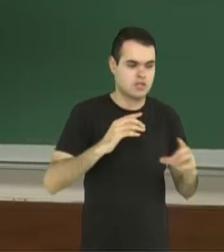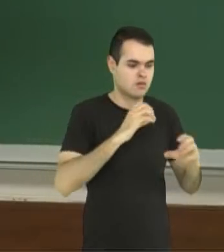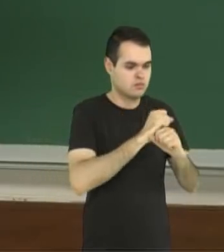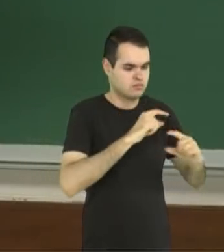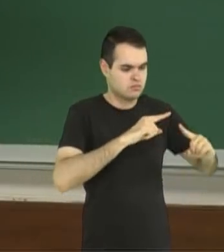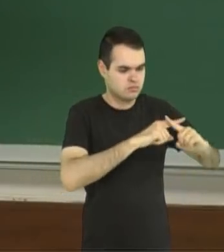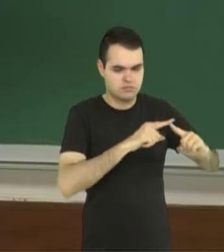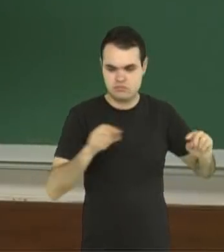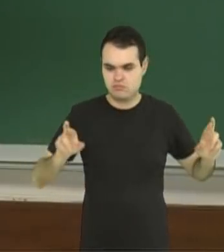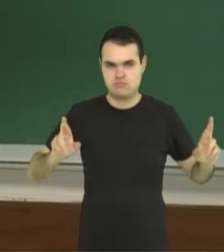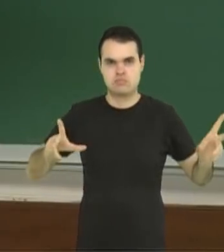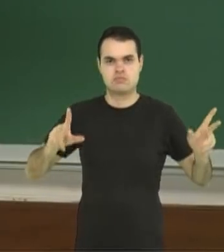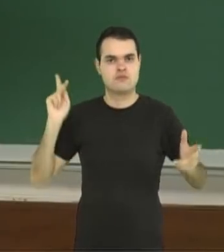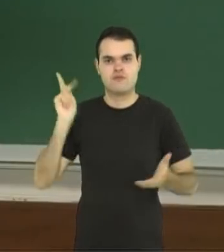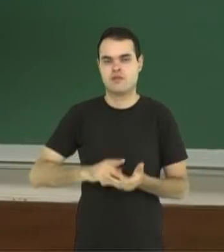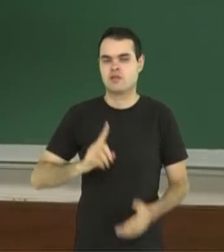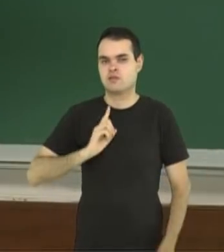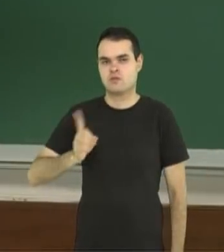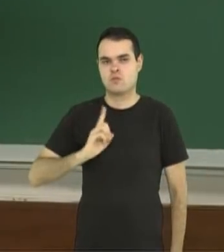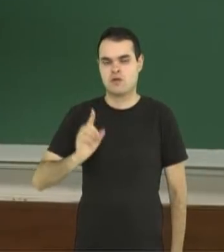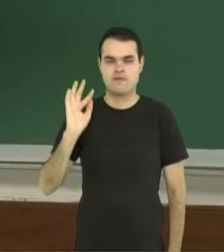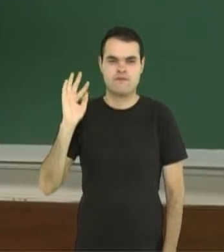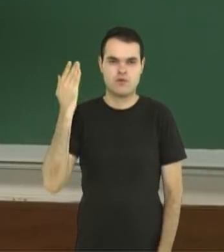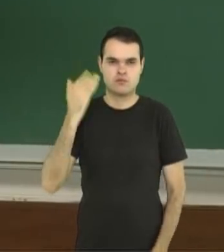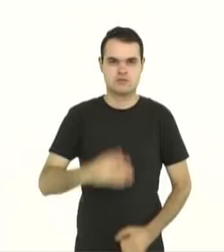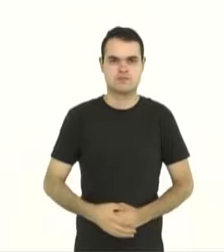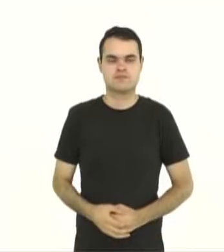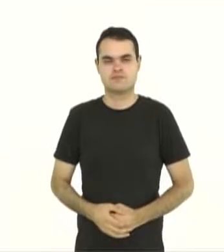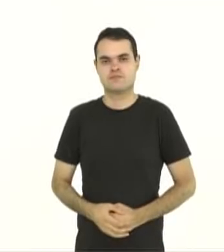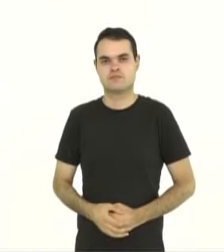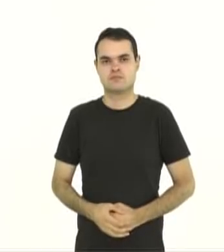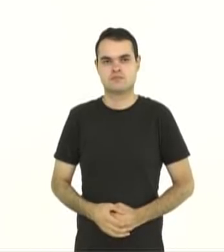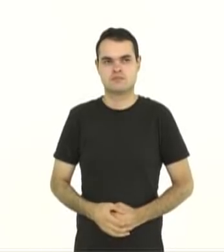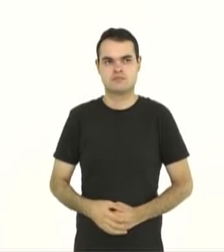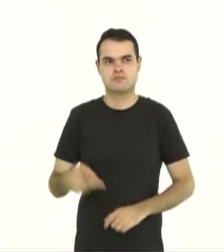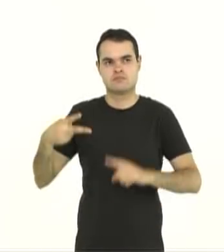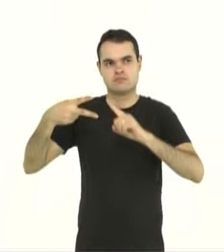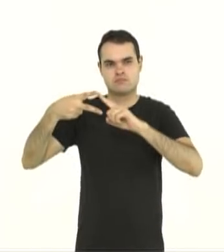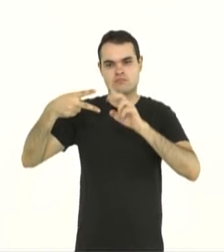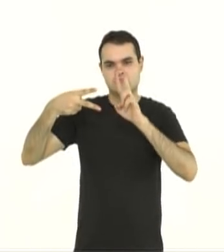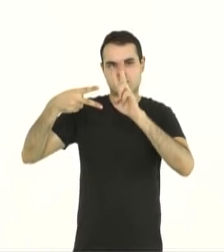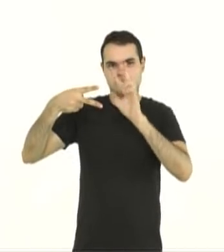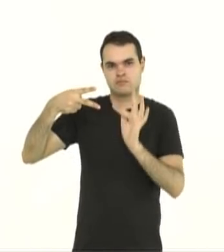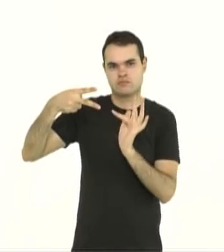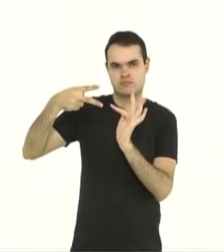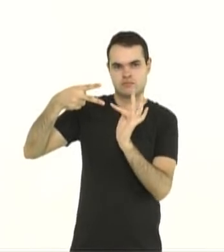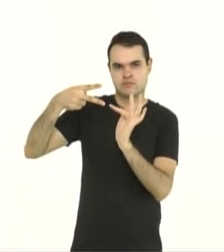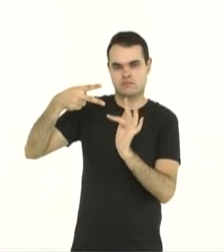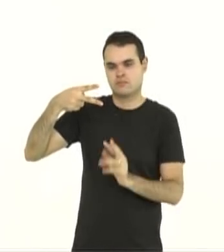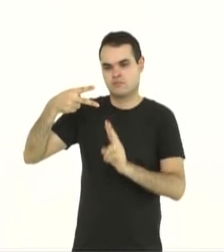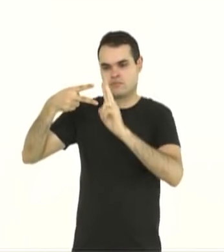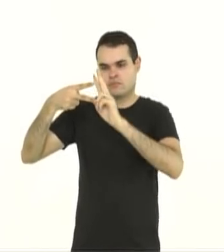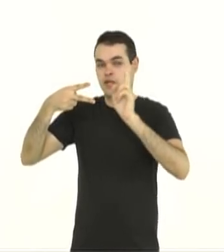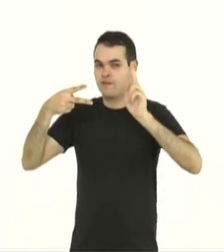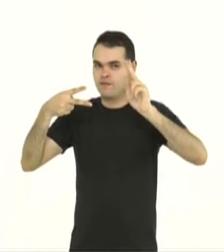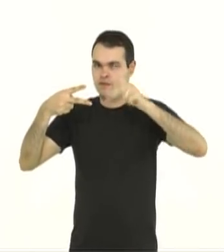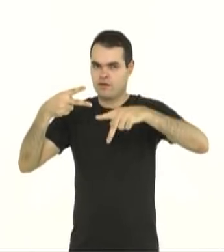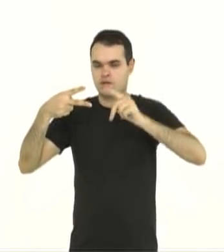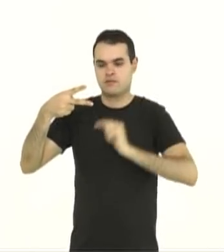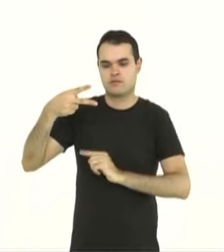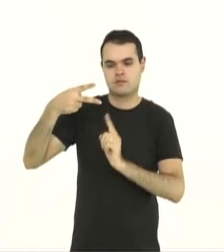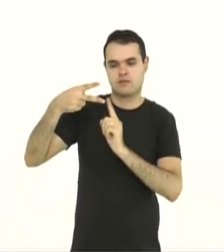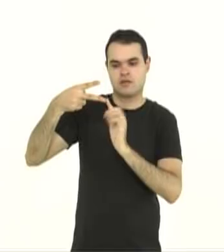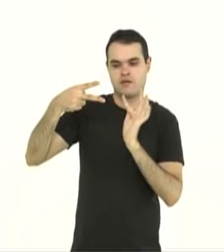igualdade, ela não é verdadeira. Então, ela é falsa, tá? Então, corrigindo aí, a primeira igualdade é verdadeira,